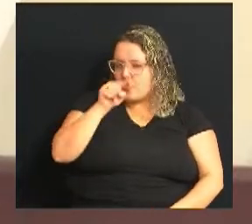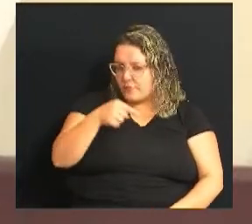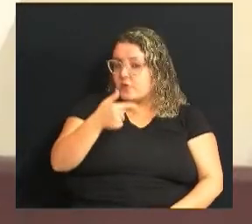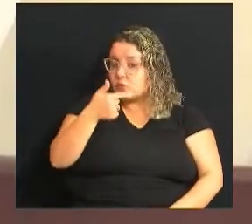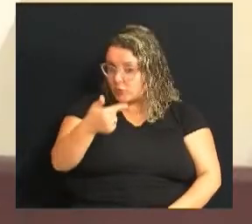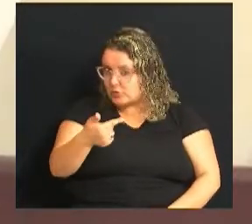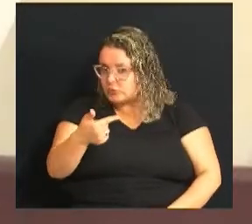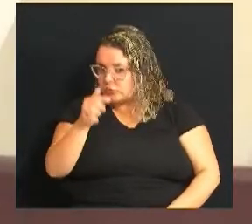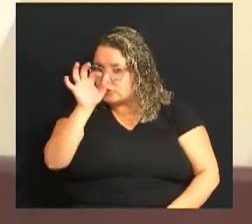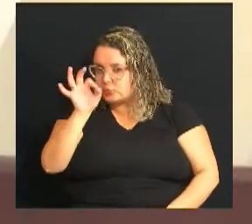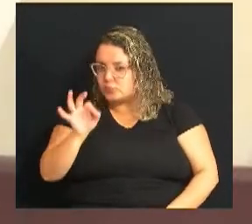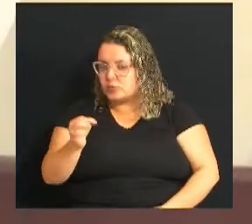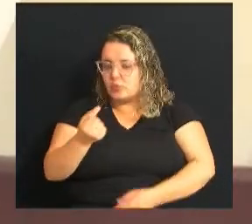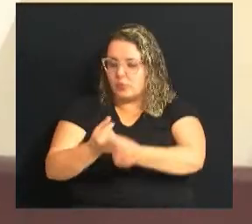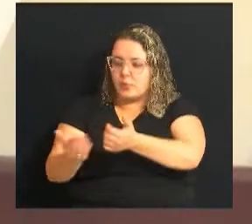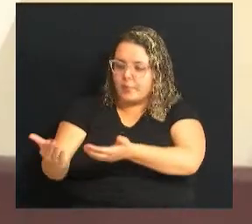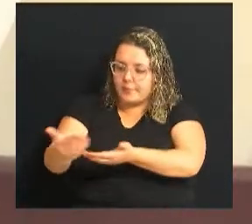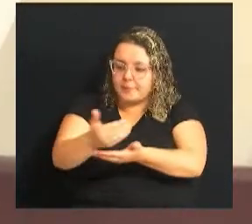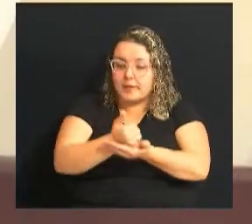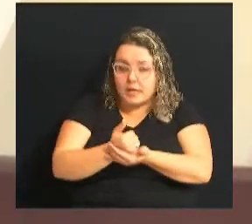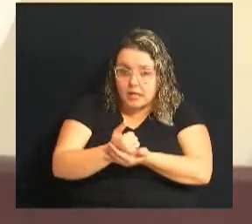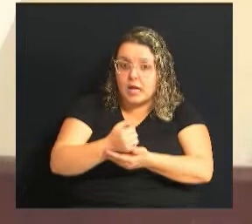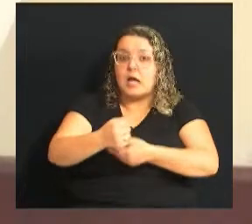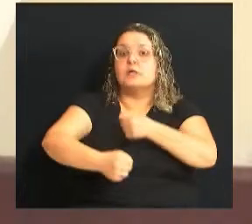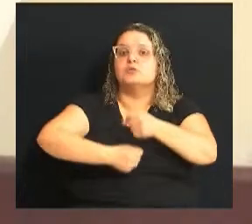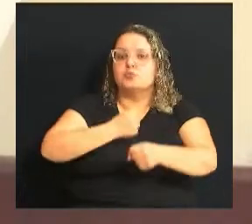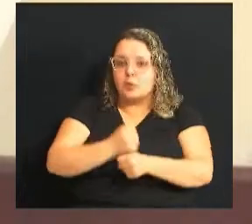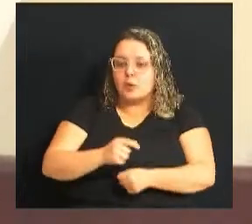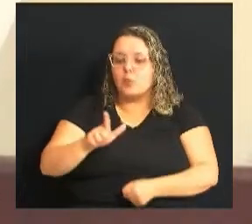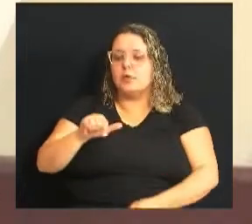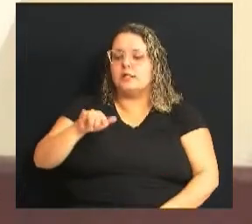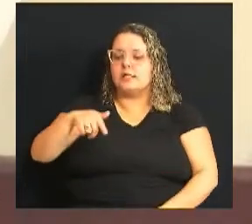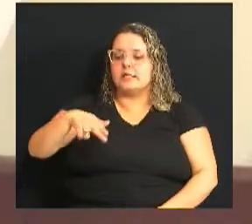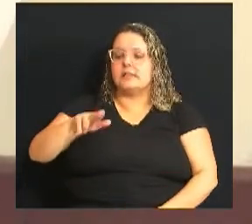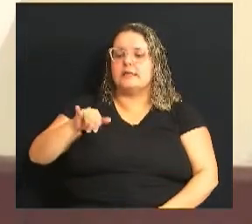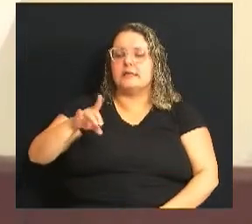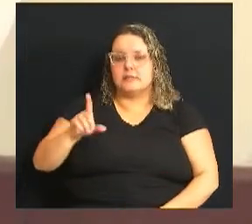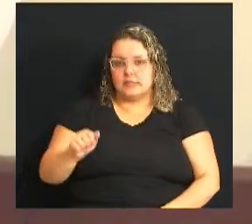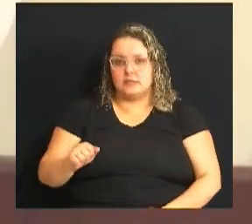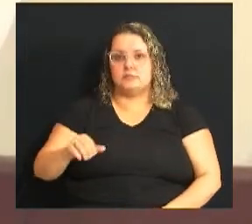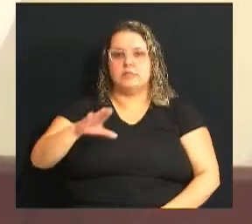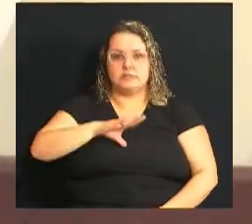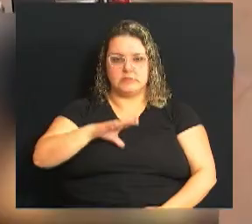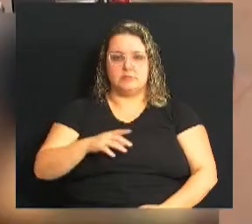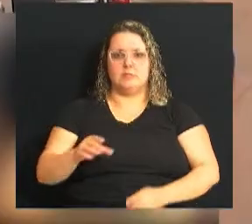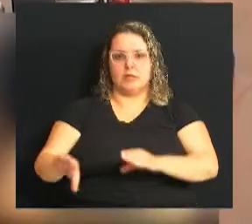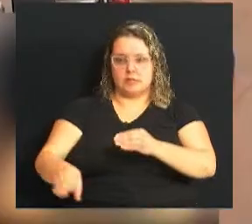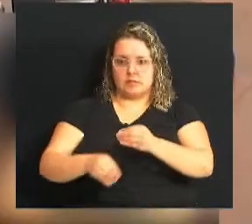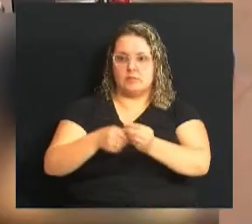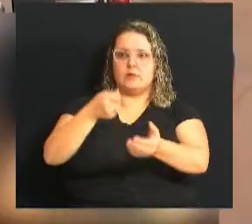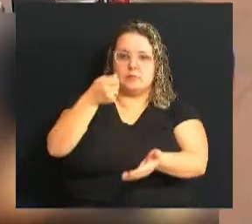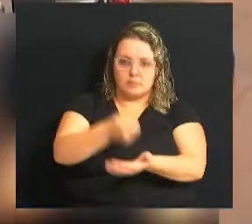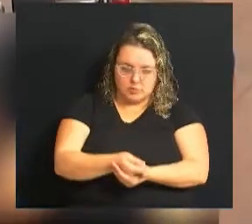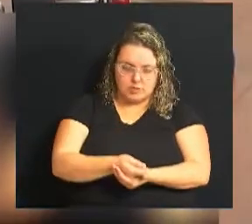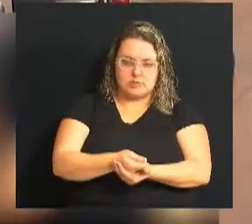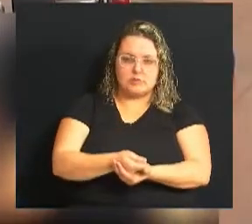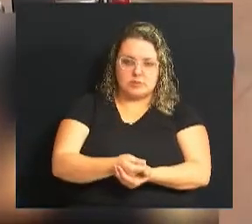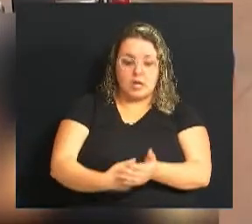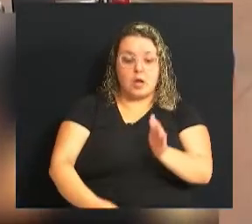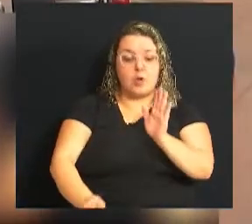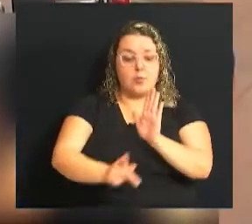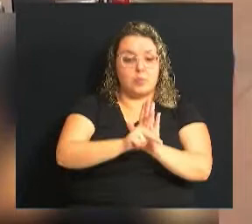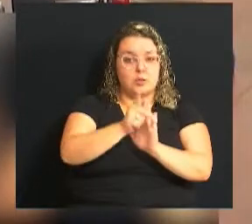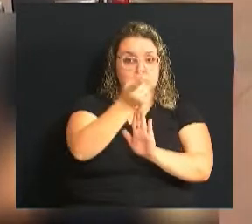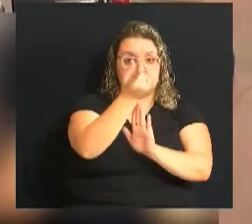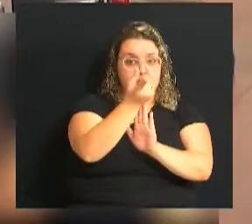da receita anual líquida do orçamento do município para as emendas impositivas. O projeto de lei orçamentária